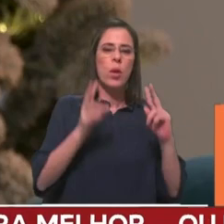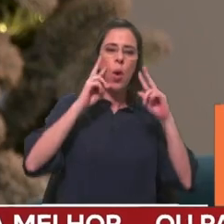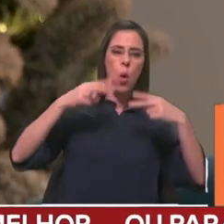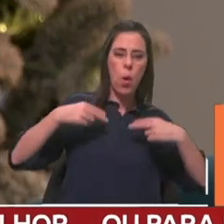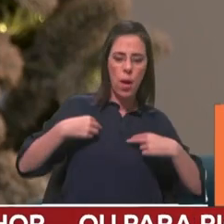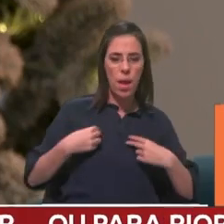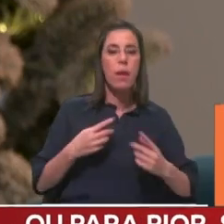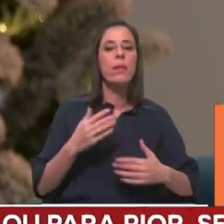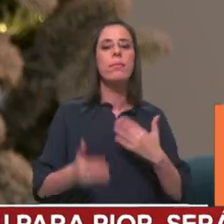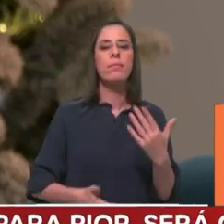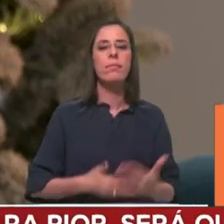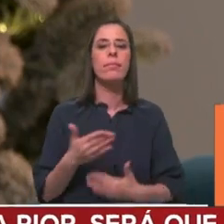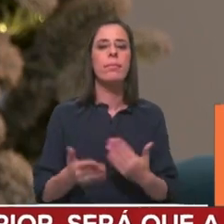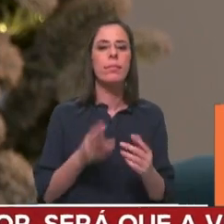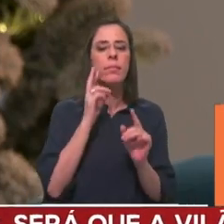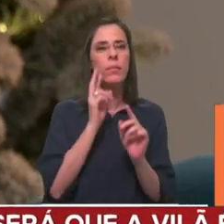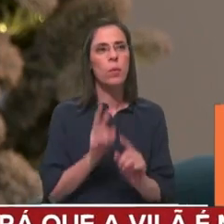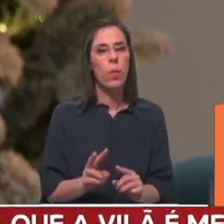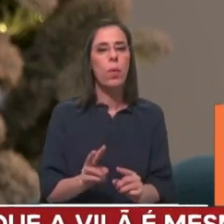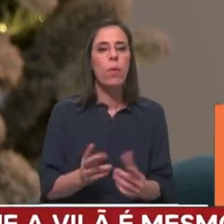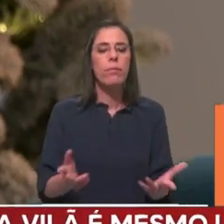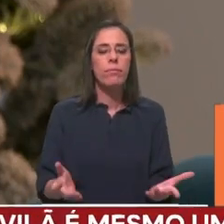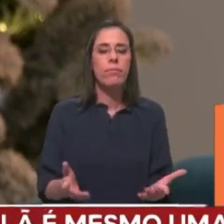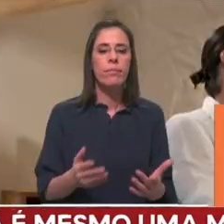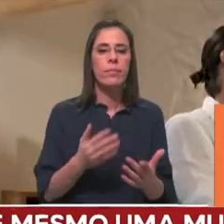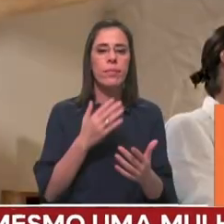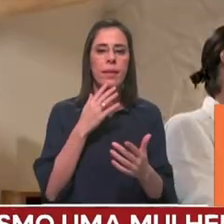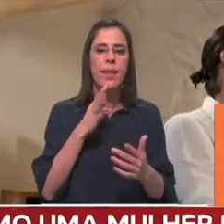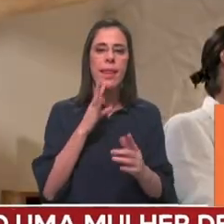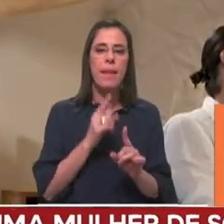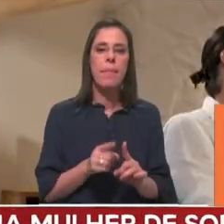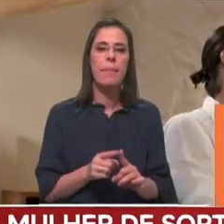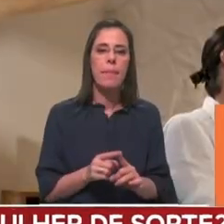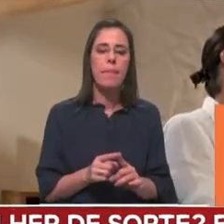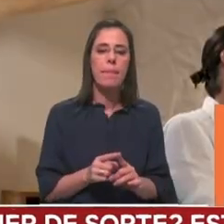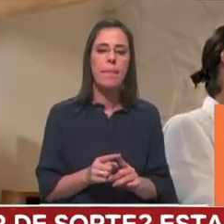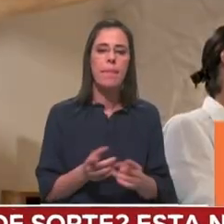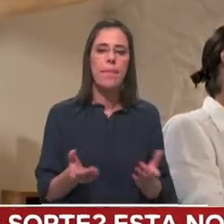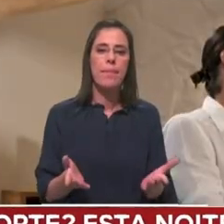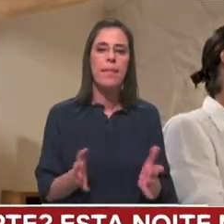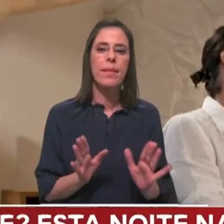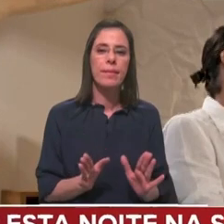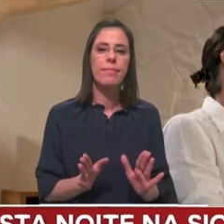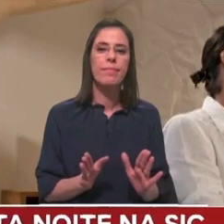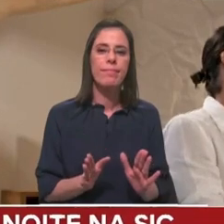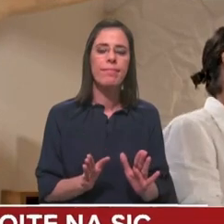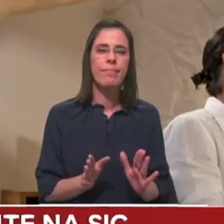mim ou se é depois esse olhar isso que eu trago da maternidade, sabes? Mas